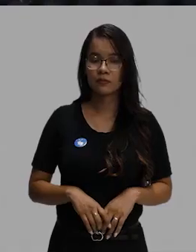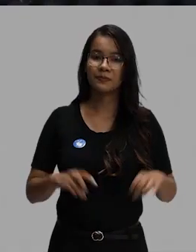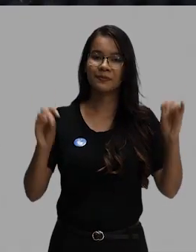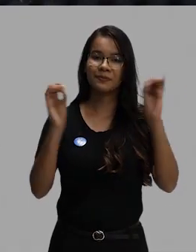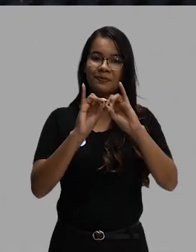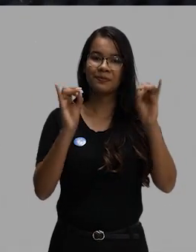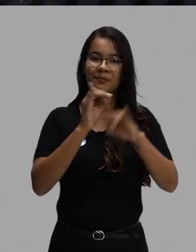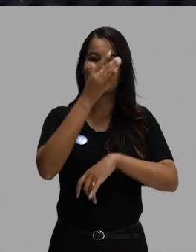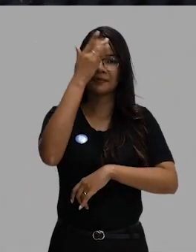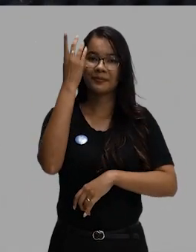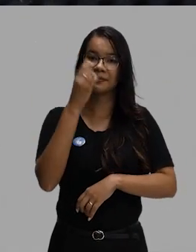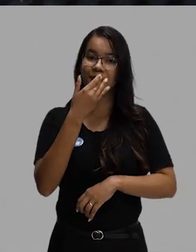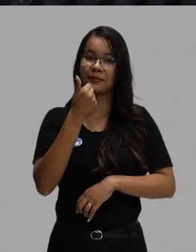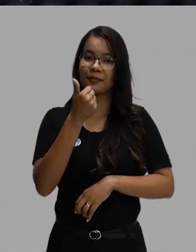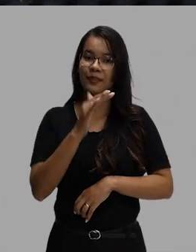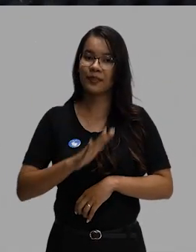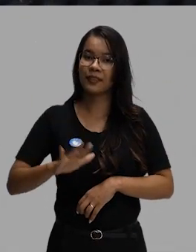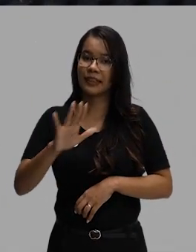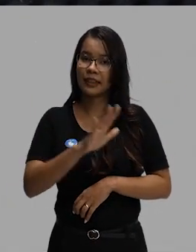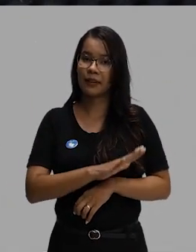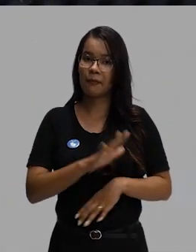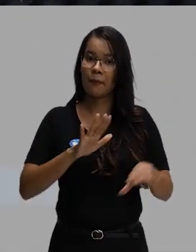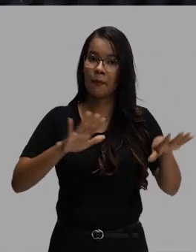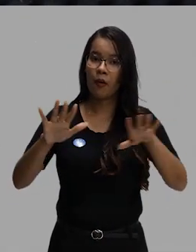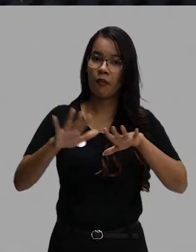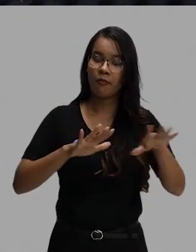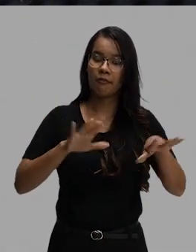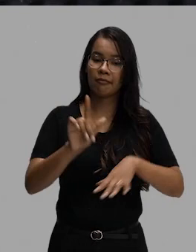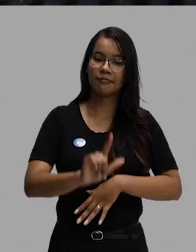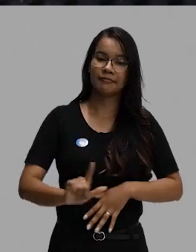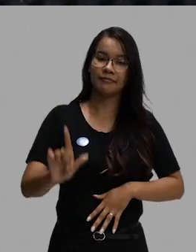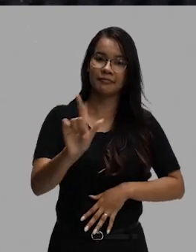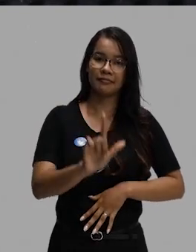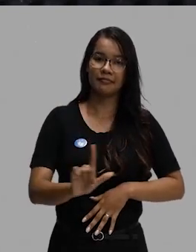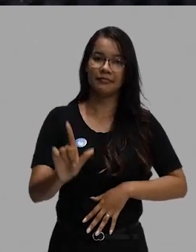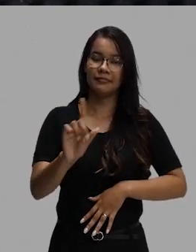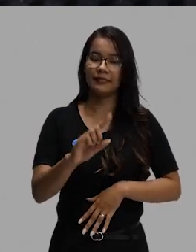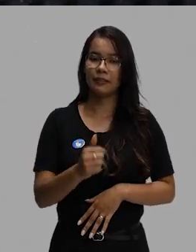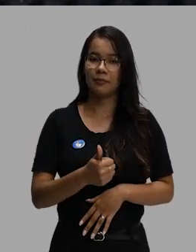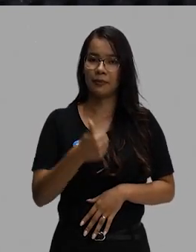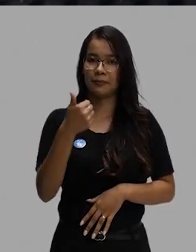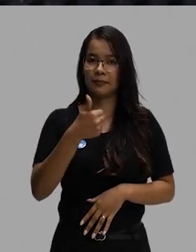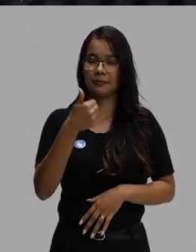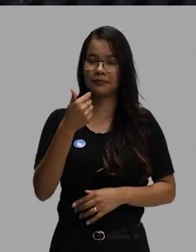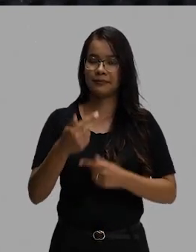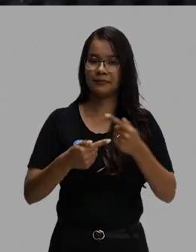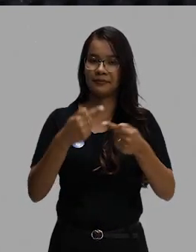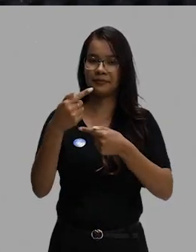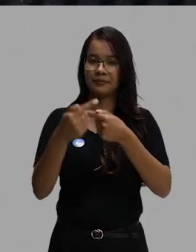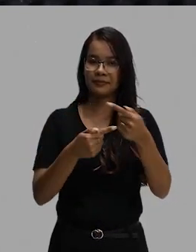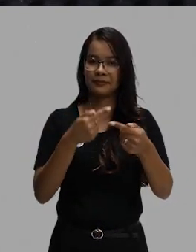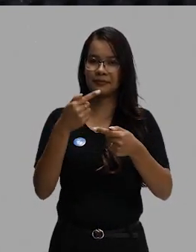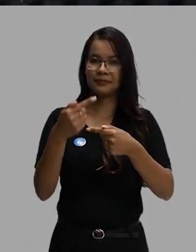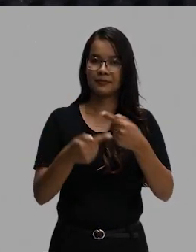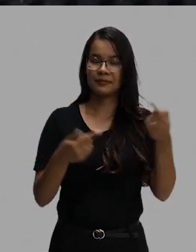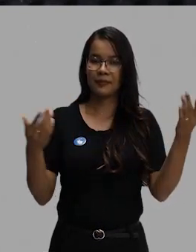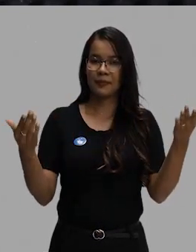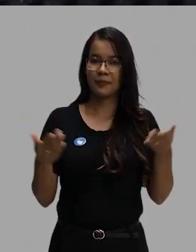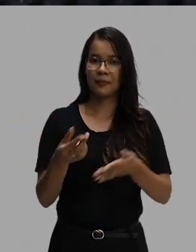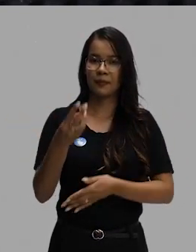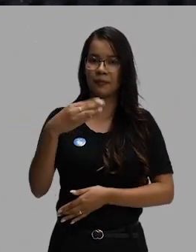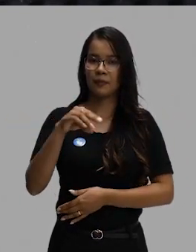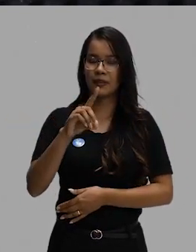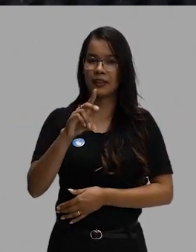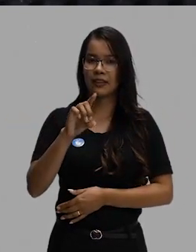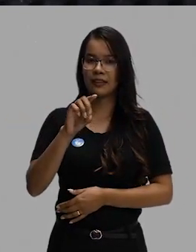Oi, chuchus, tudo bem com vocês? Movimentos literários da primeira geração